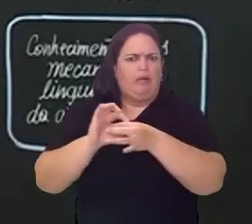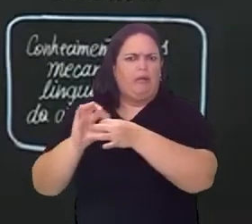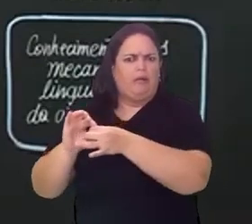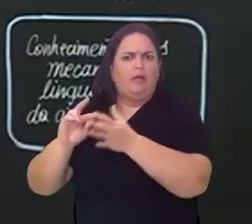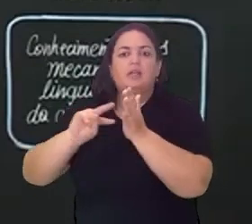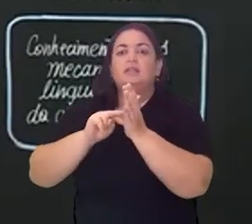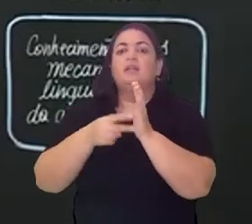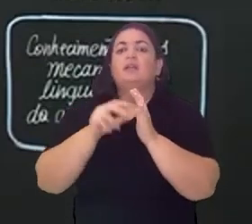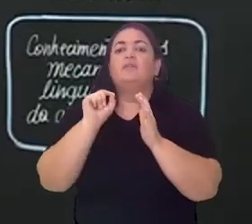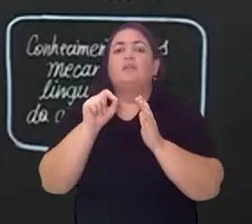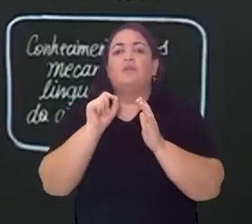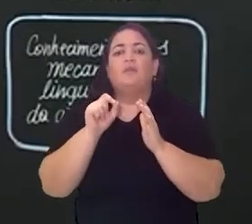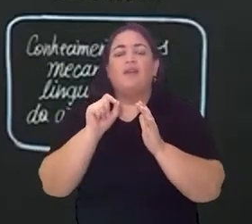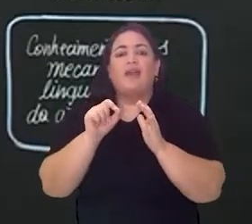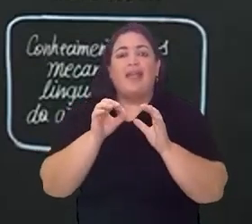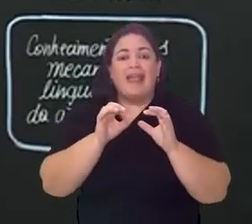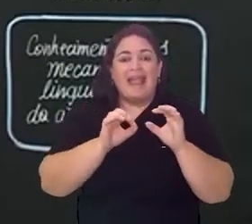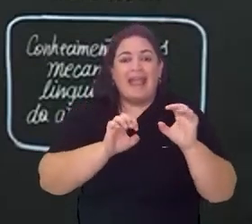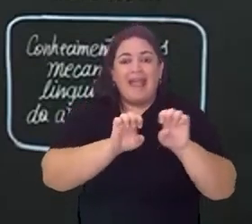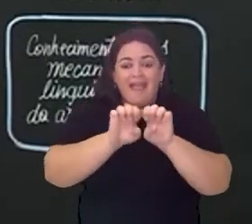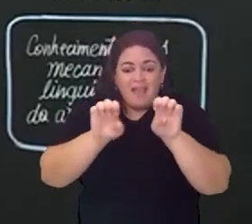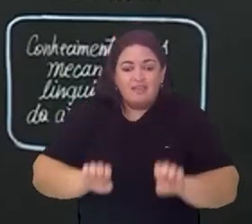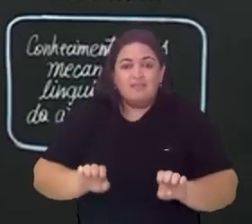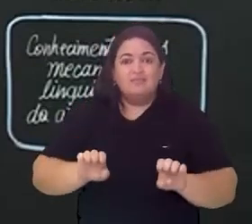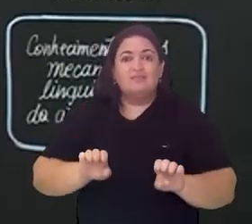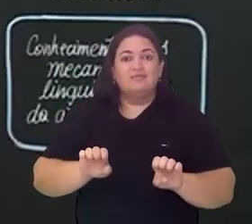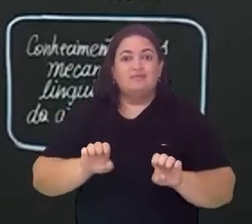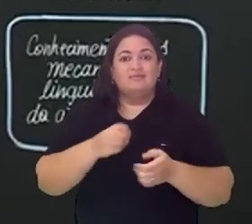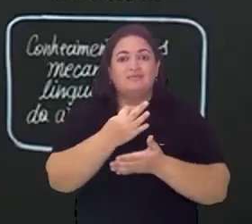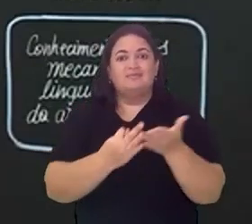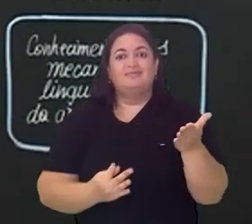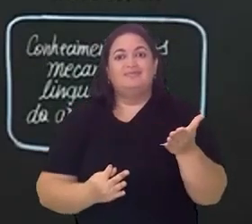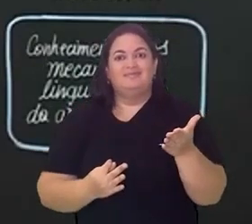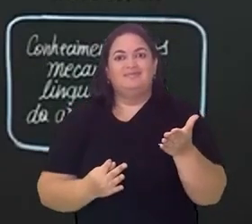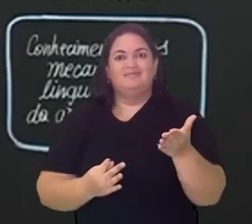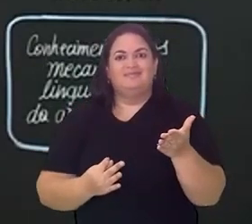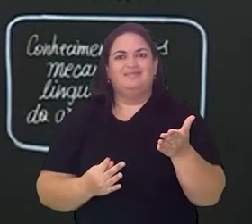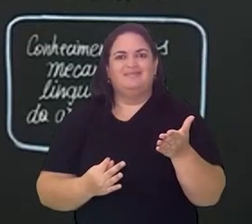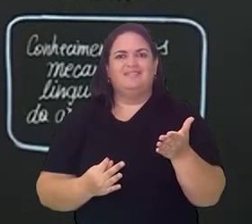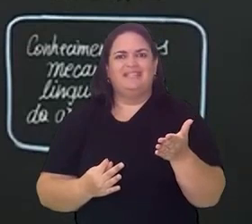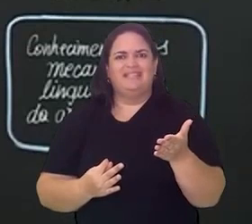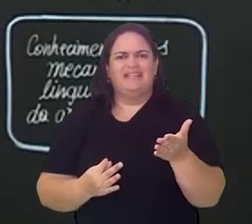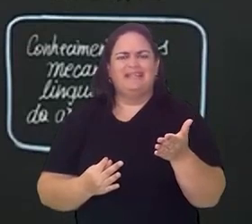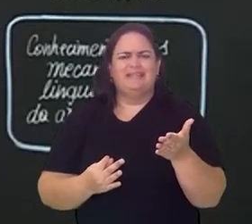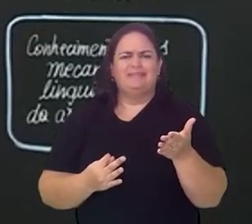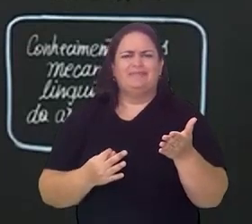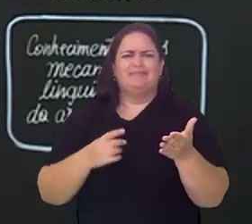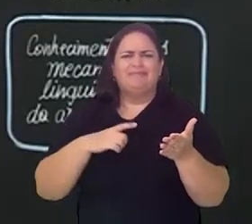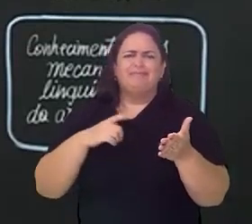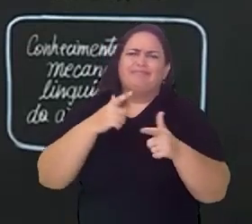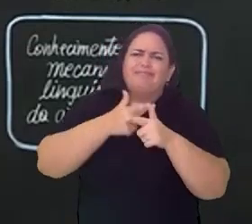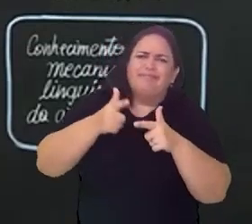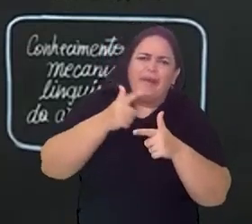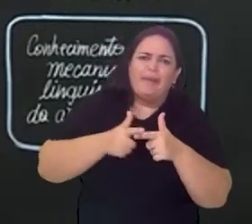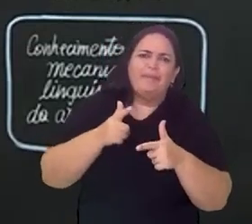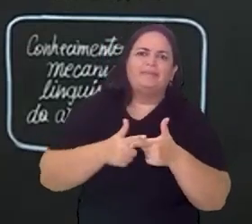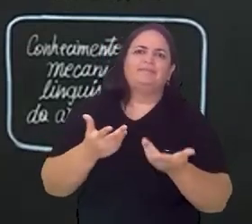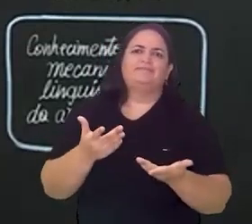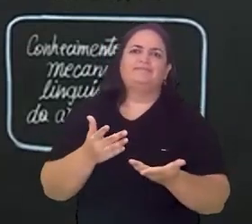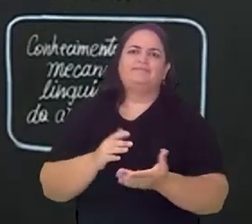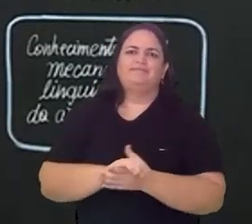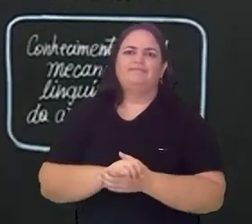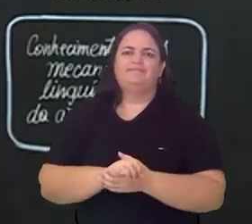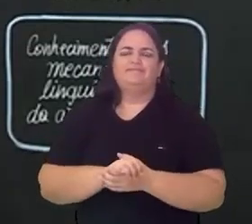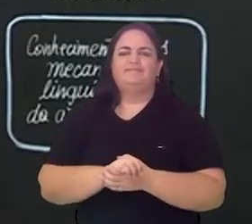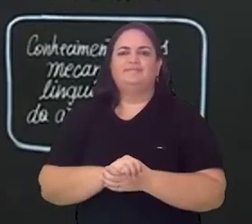problemas de ordem estrutural. A forma com que o texto se apresenta algum tipo de dificuldade, algum tipo de